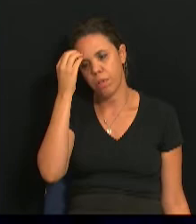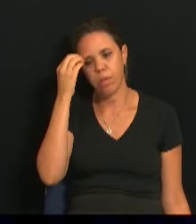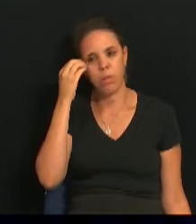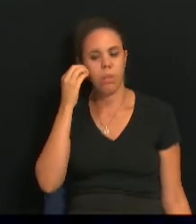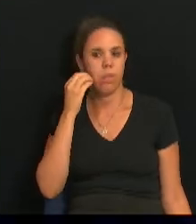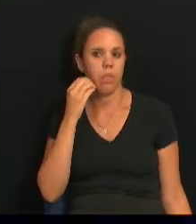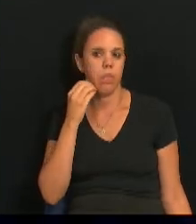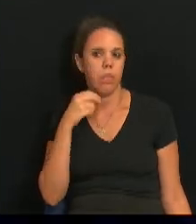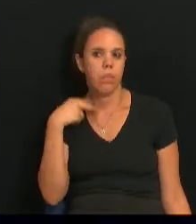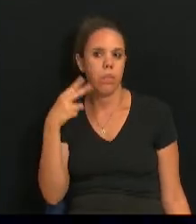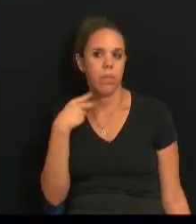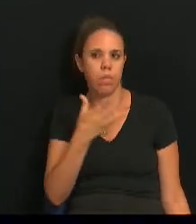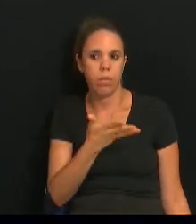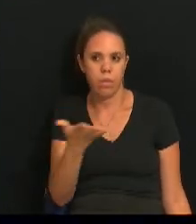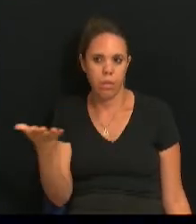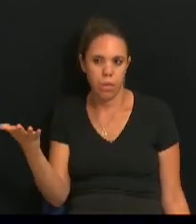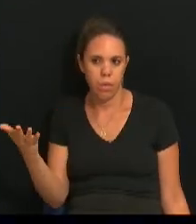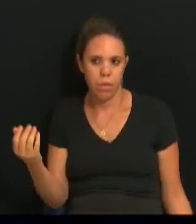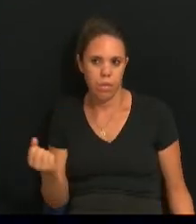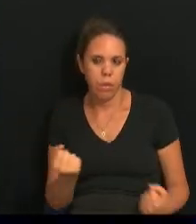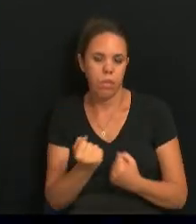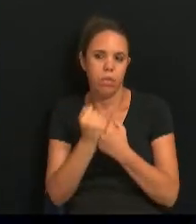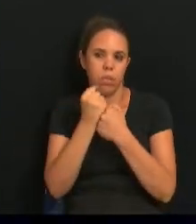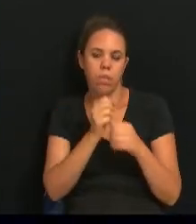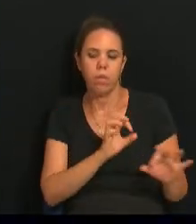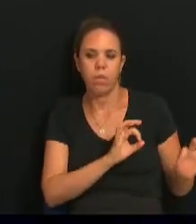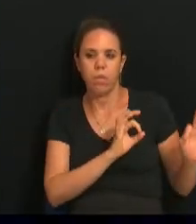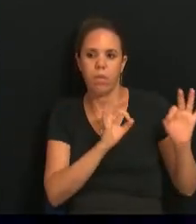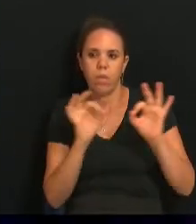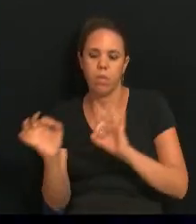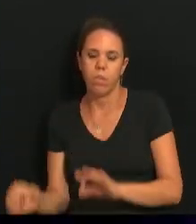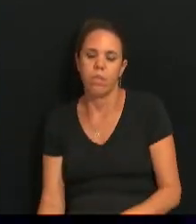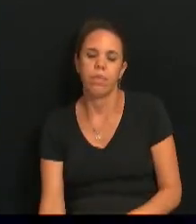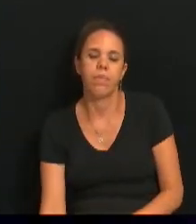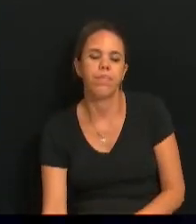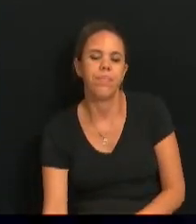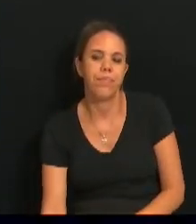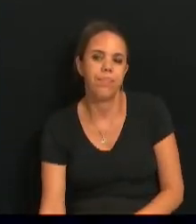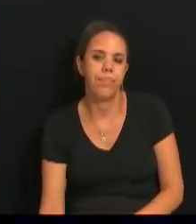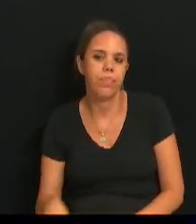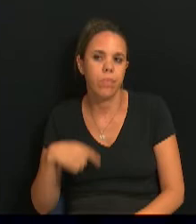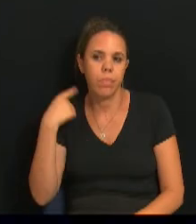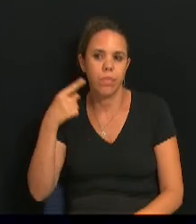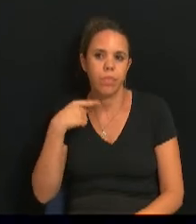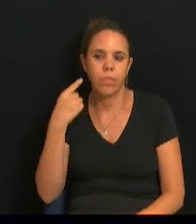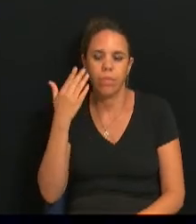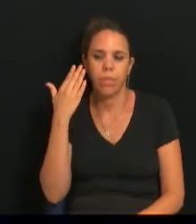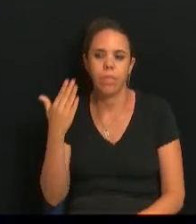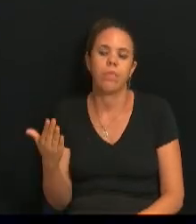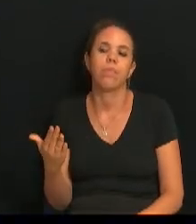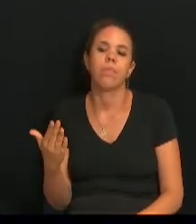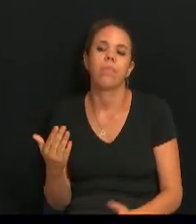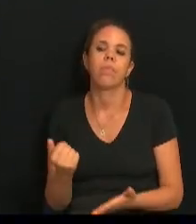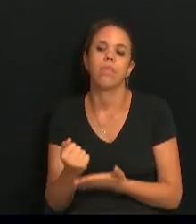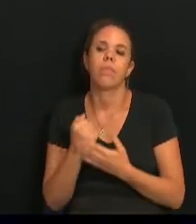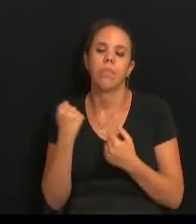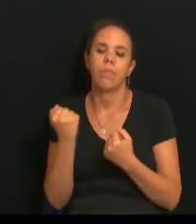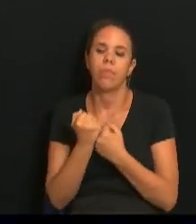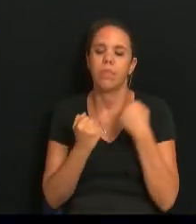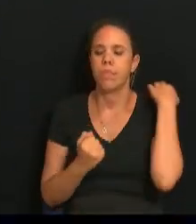aos vereadores que vêm aí nos acompanhando, ao doutor Alexandre, que tem aí nos